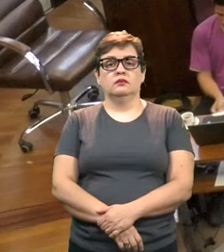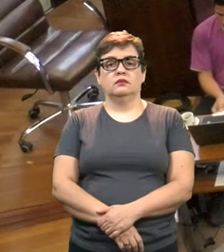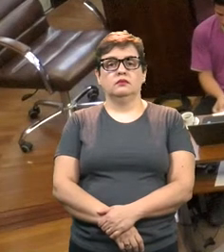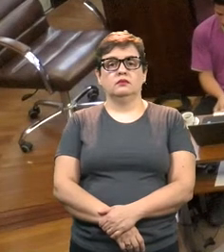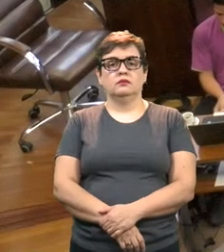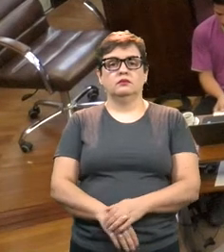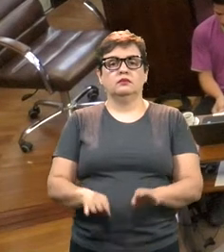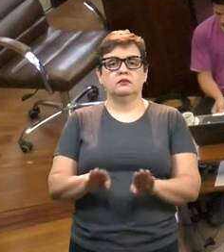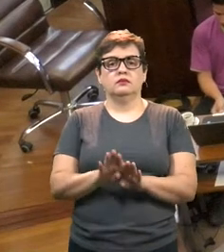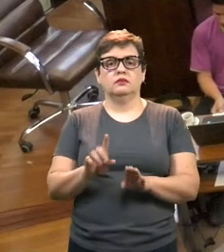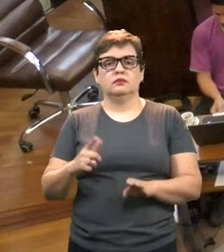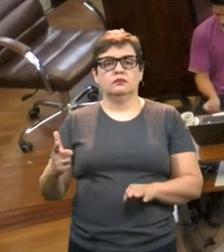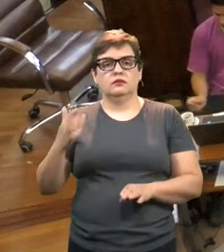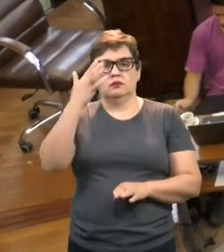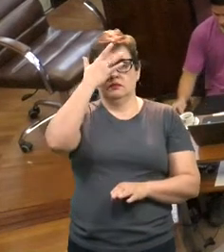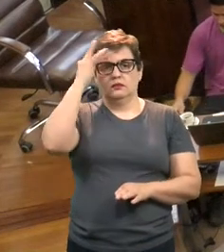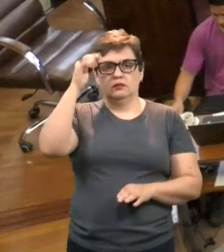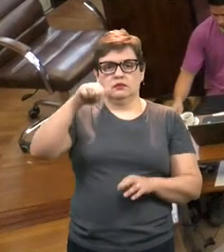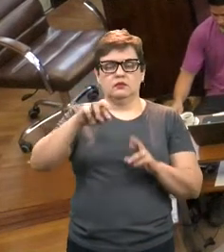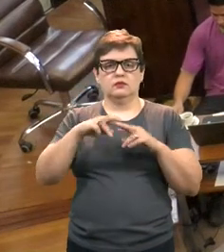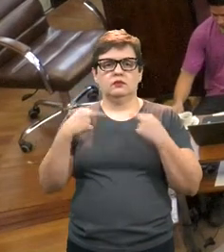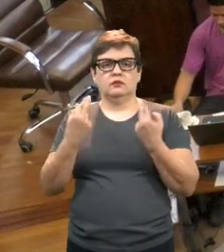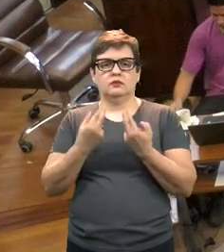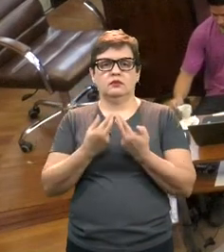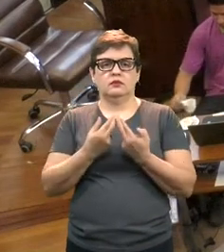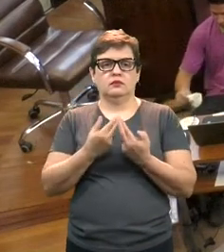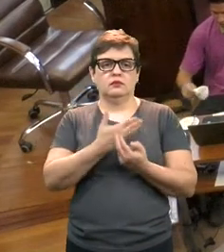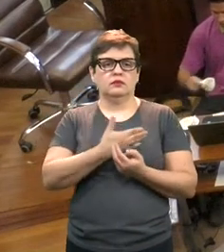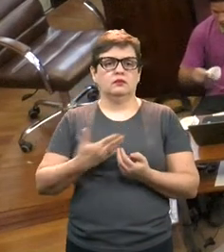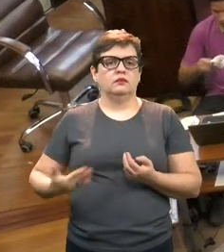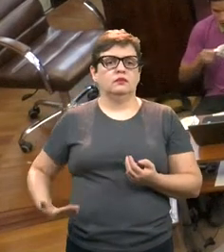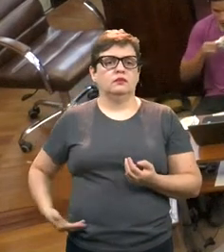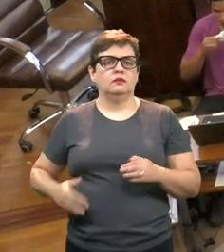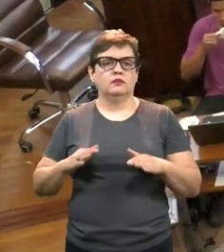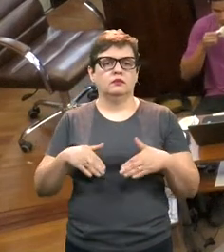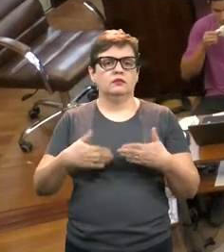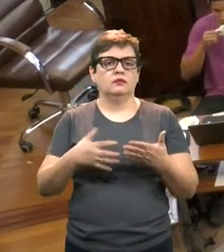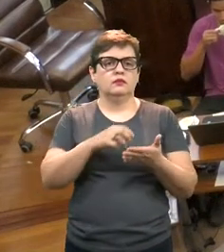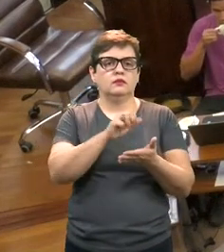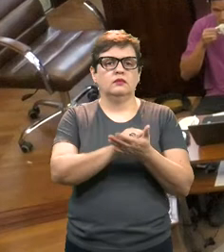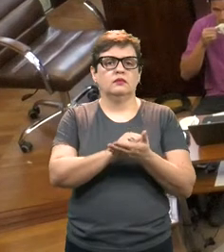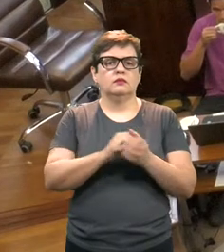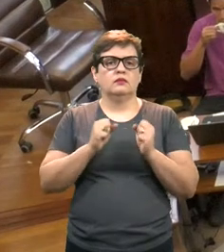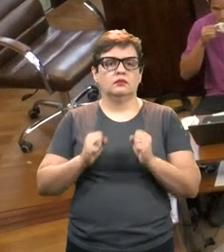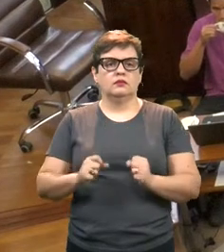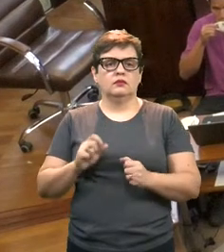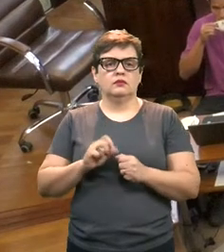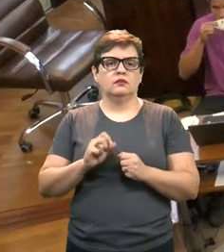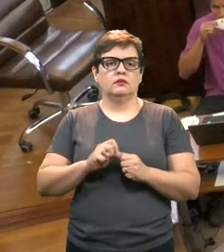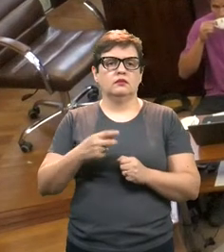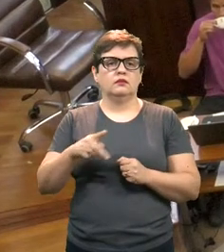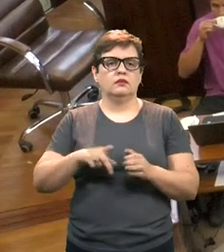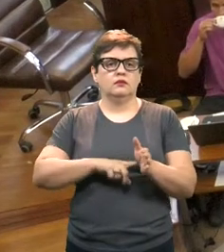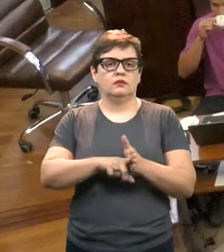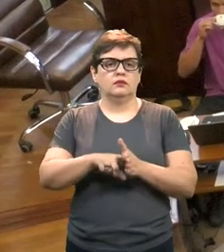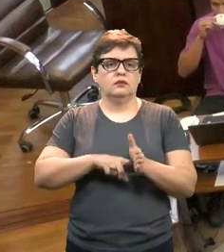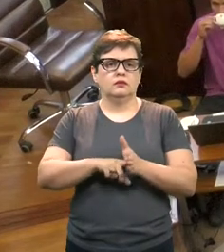Também os demais participantes dessa audiência, devidamente identificados, poderão fazer suas